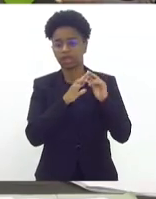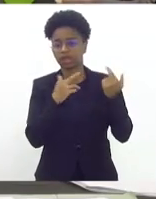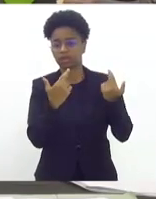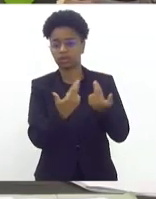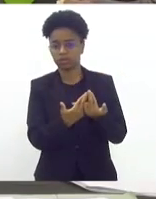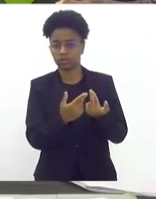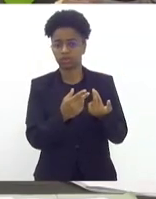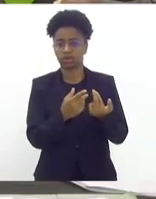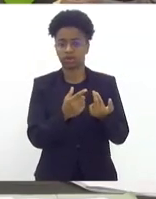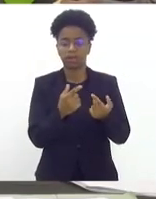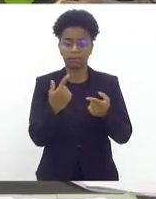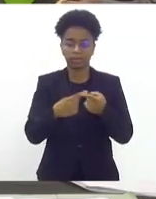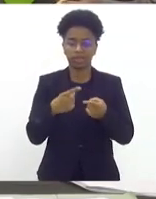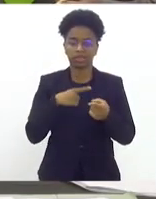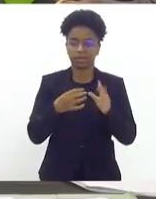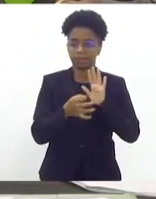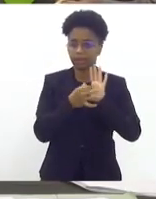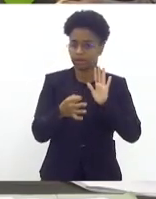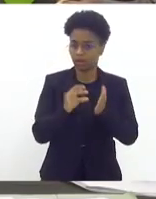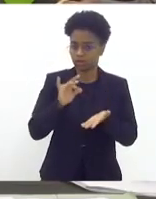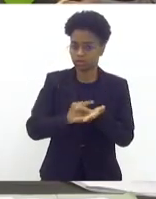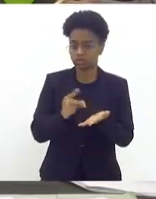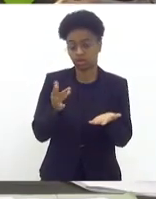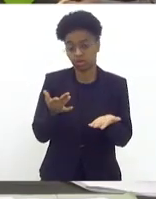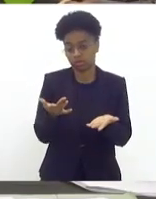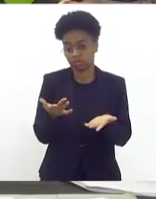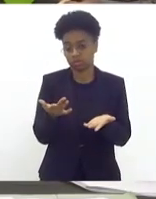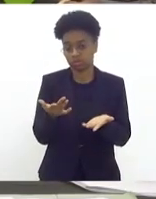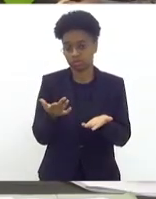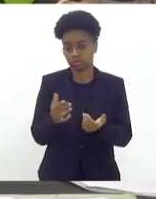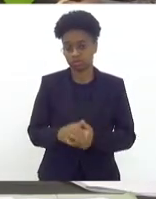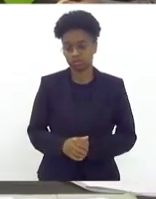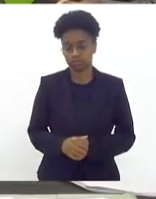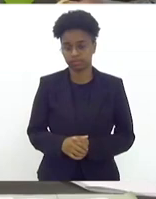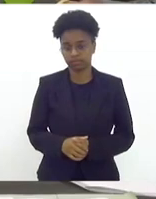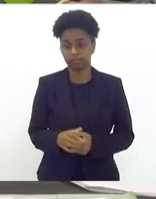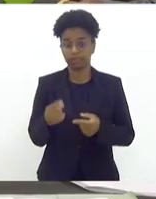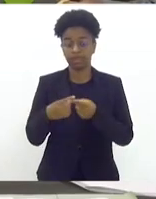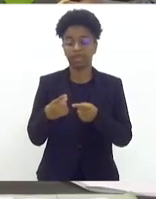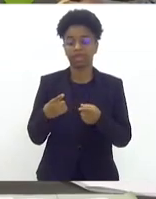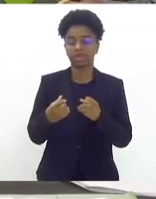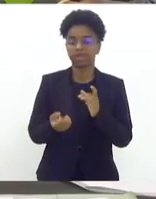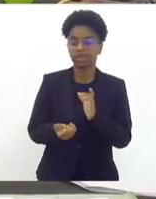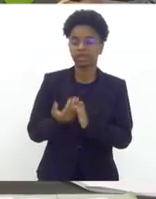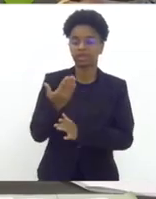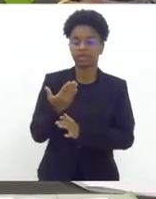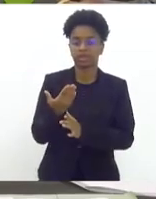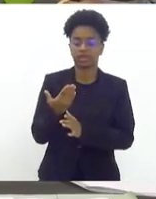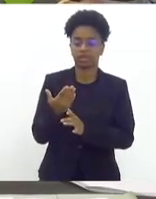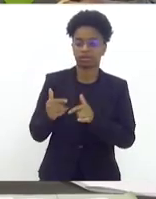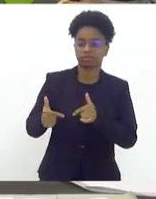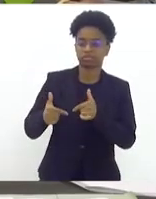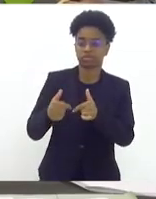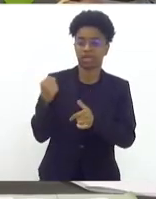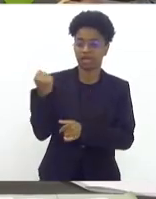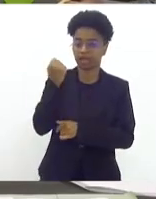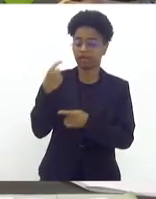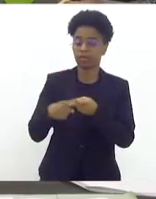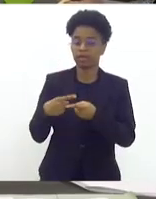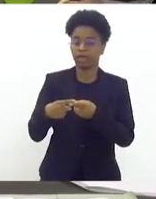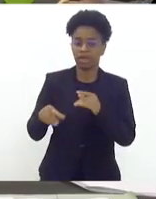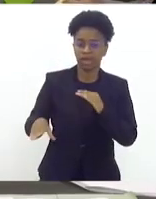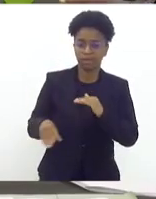parecer original... É extemporâneo, precedente... E aí cria um precedente grave de fazer uma subemenda